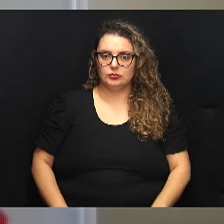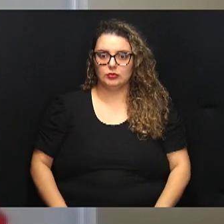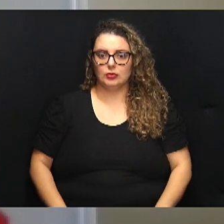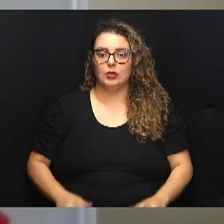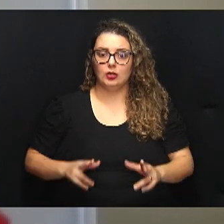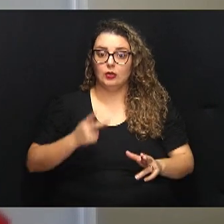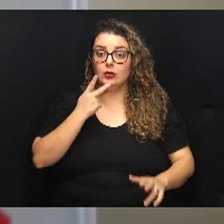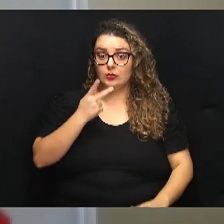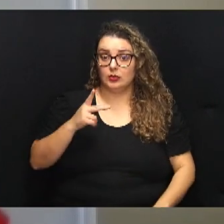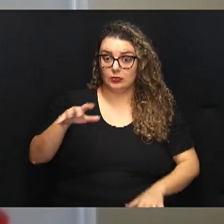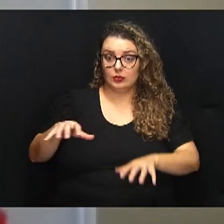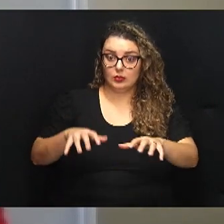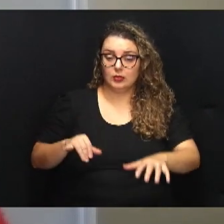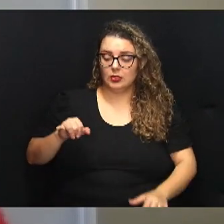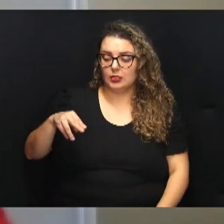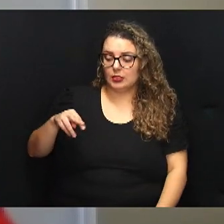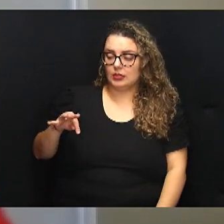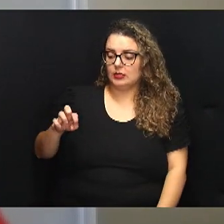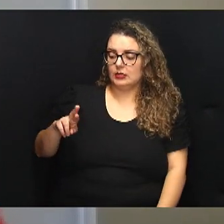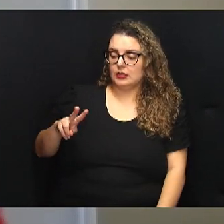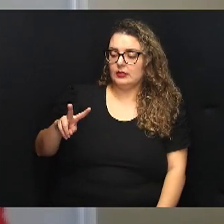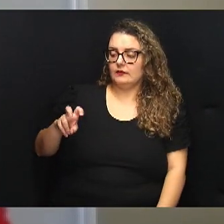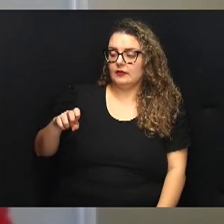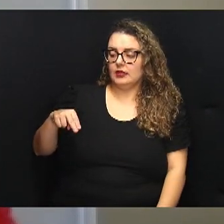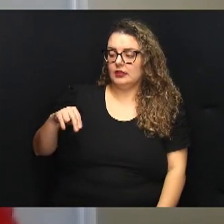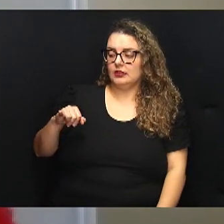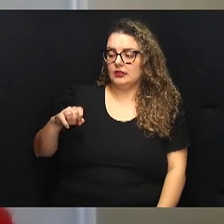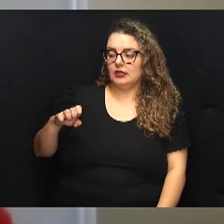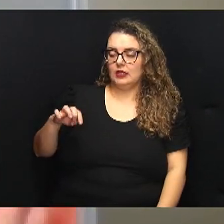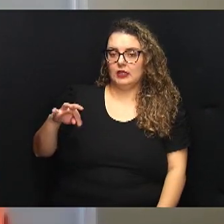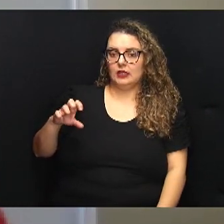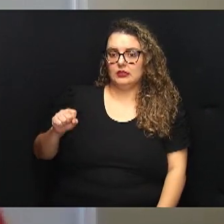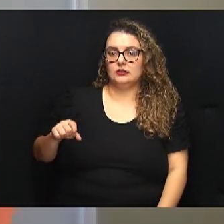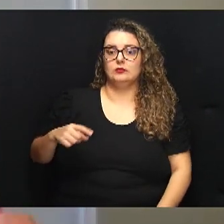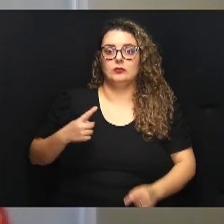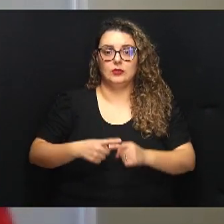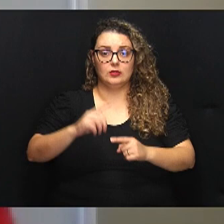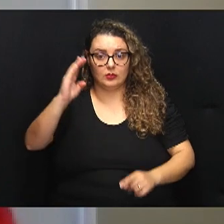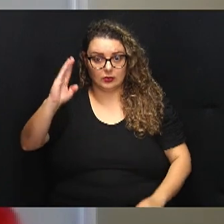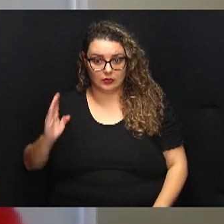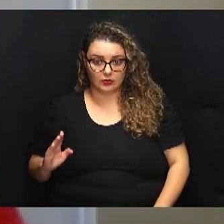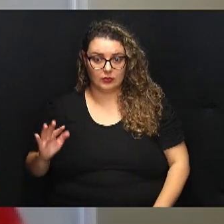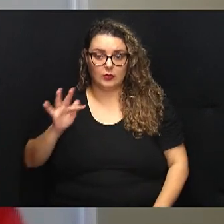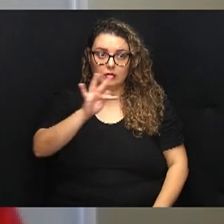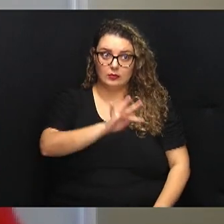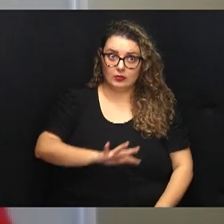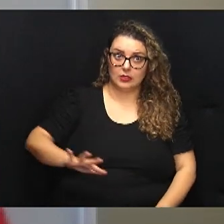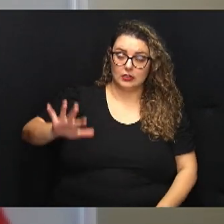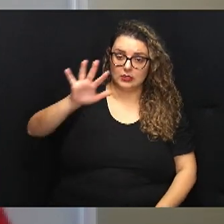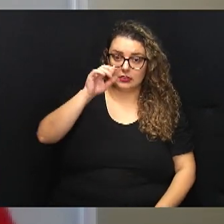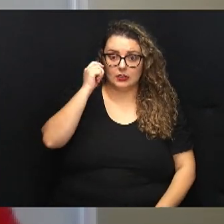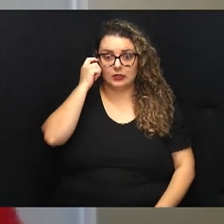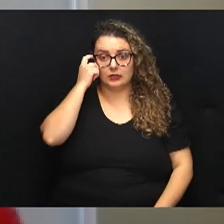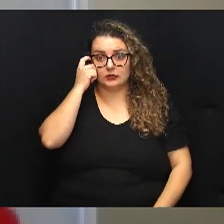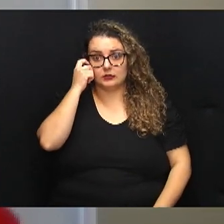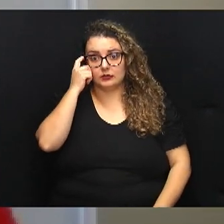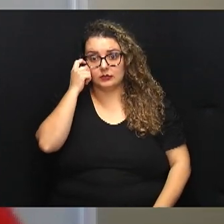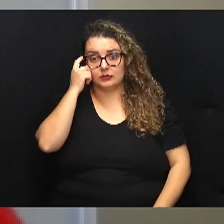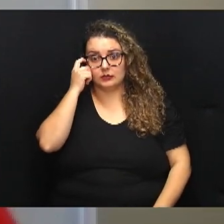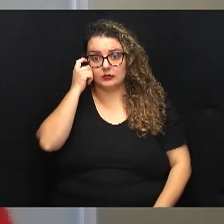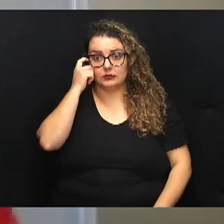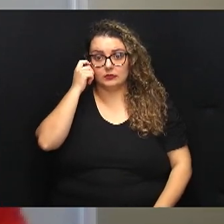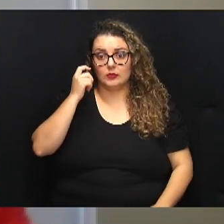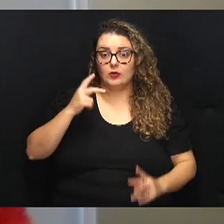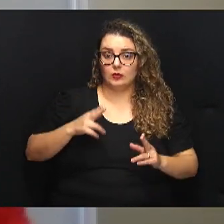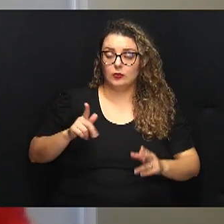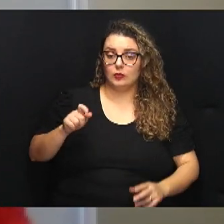chama, órgãos intervenientes, porque no Brasil nós temos licenciamento em nível federal, emitido pelo IBAMA, quando